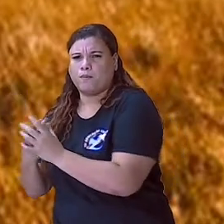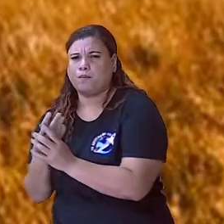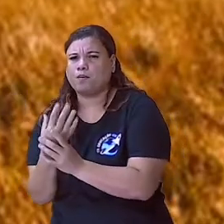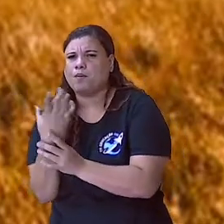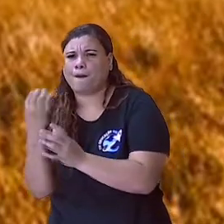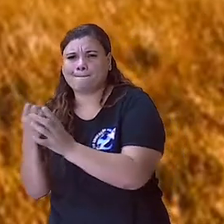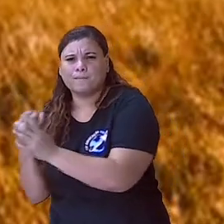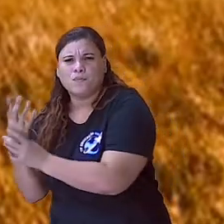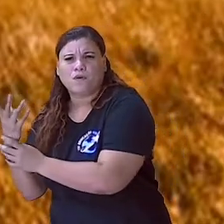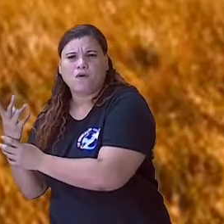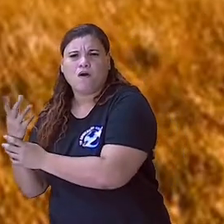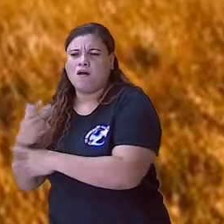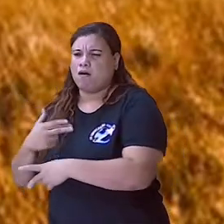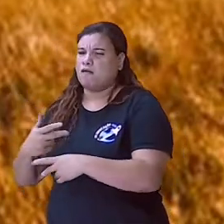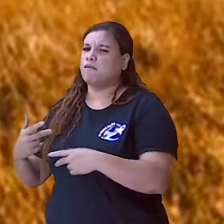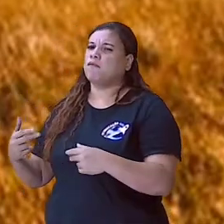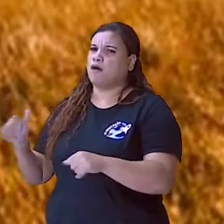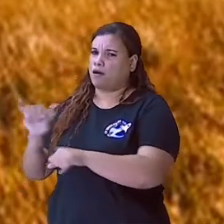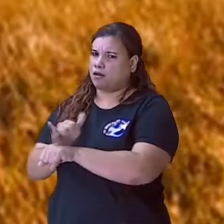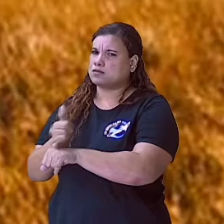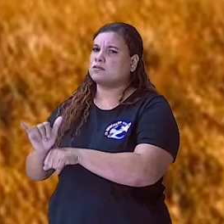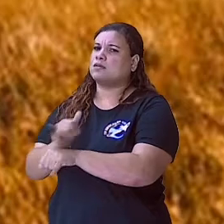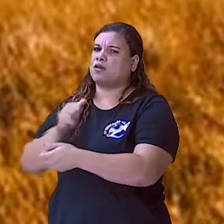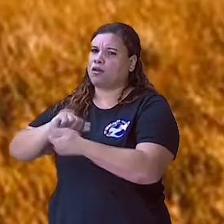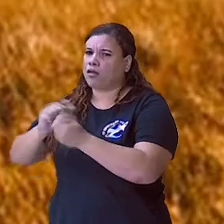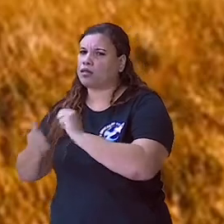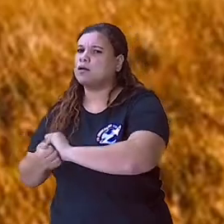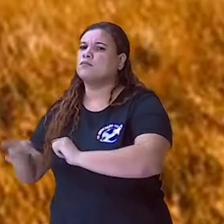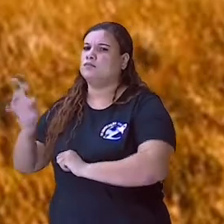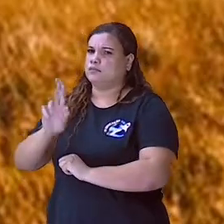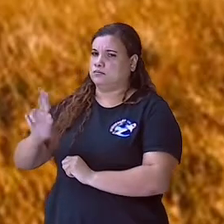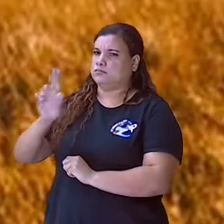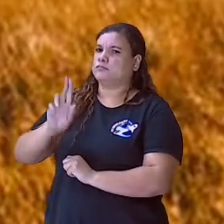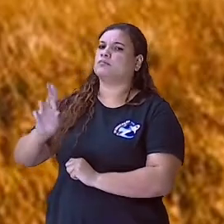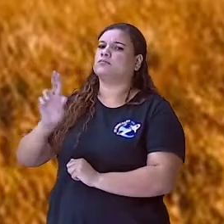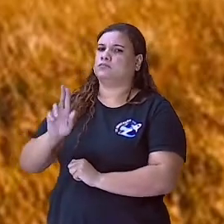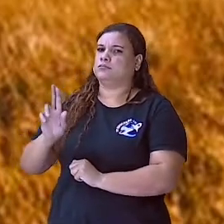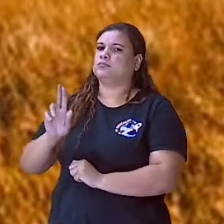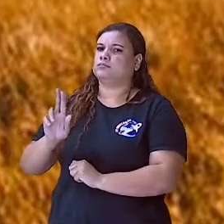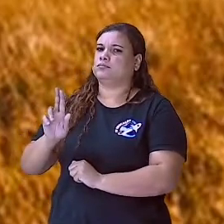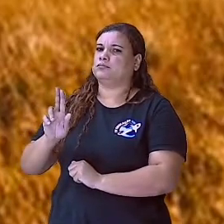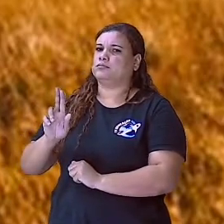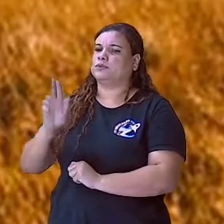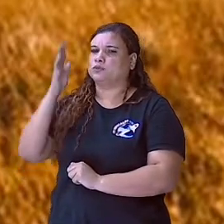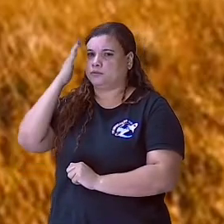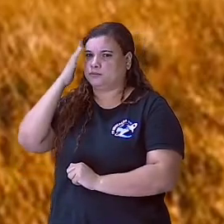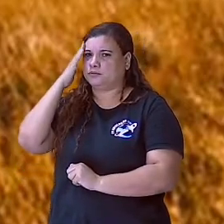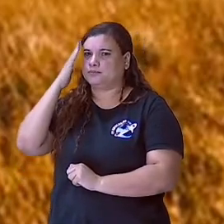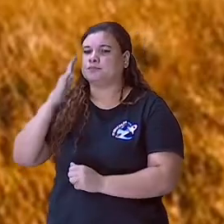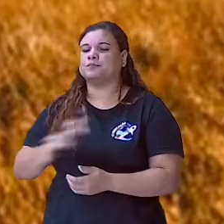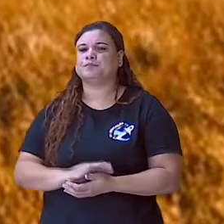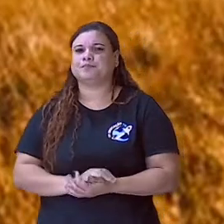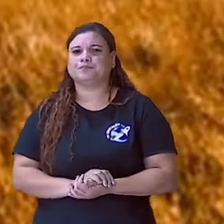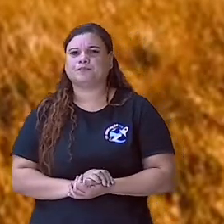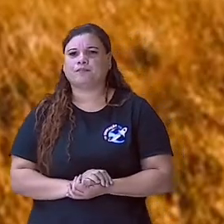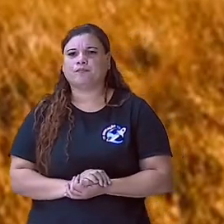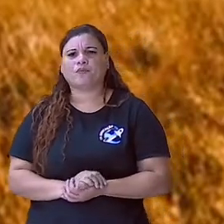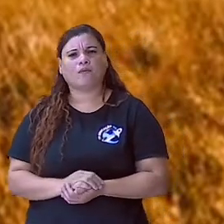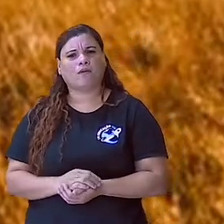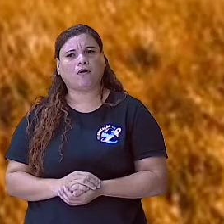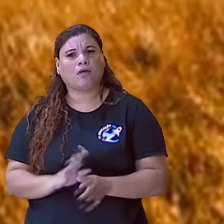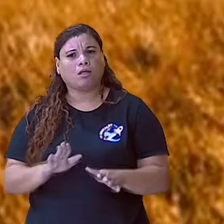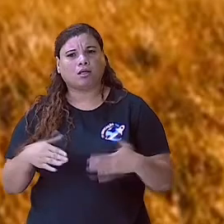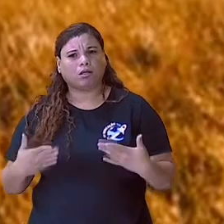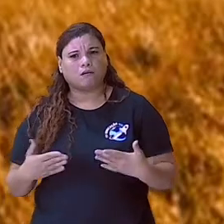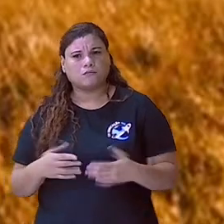do clima, apesar dela ser grande. Por que que isso acontece? Quando nós resolvemos